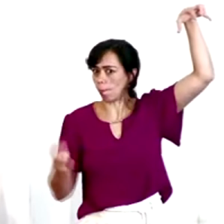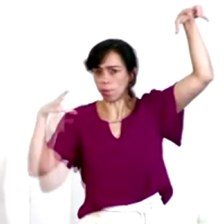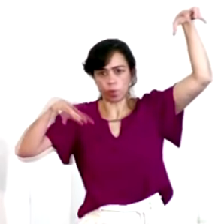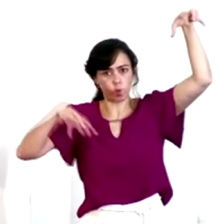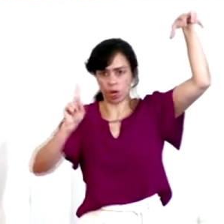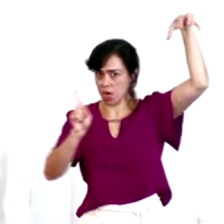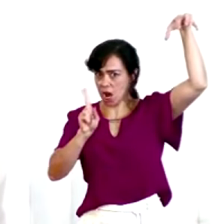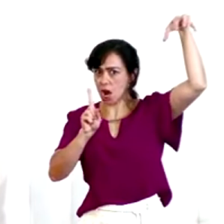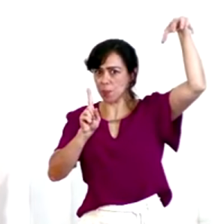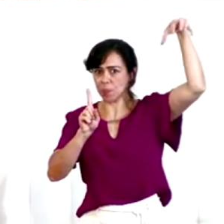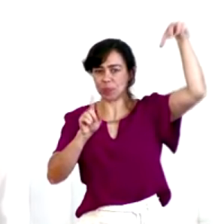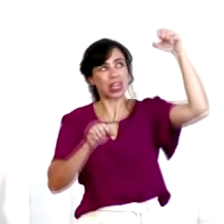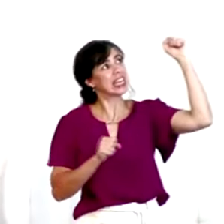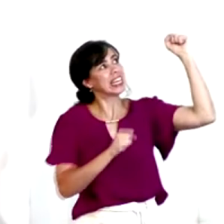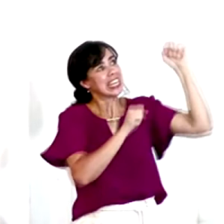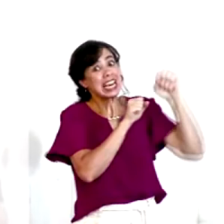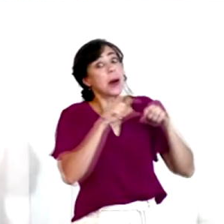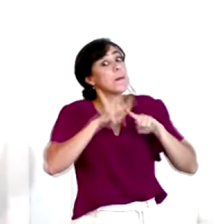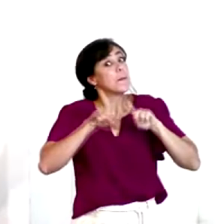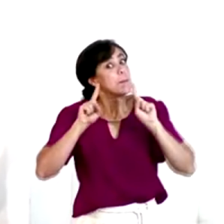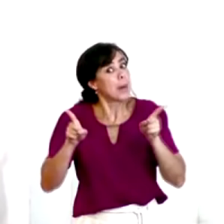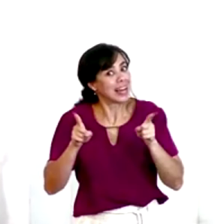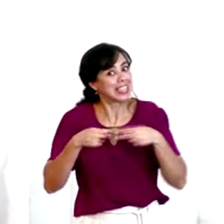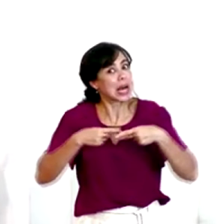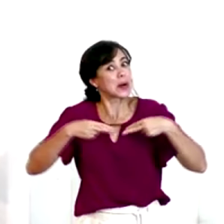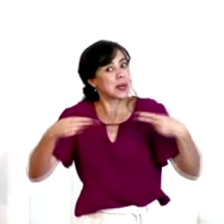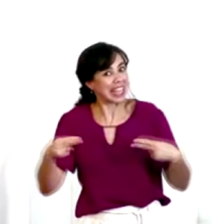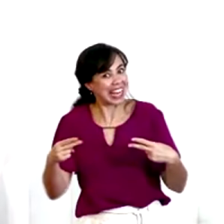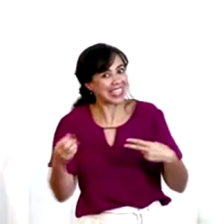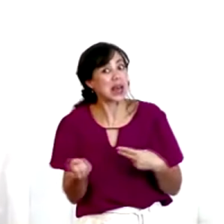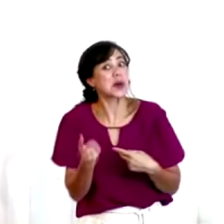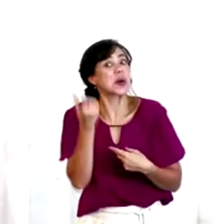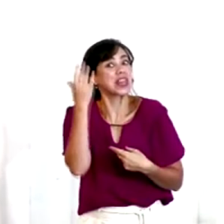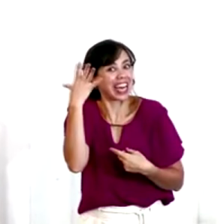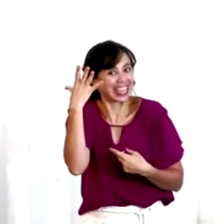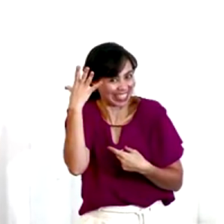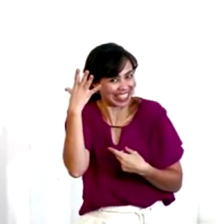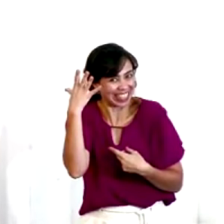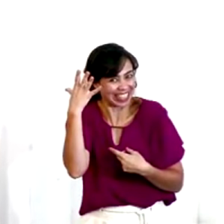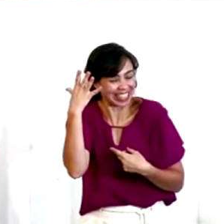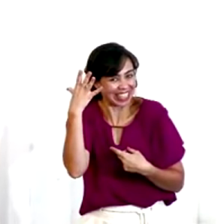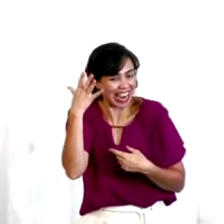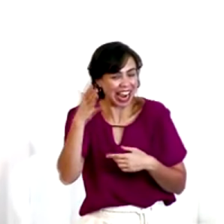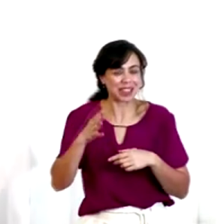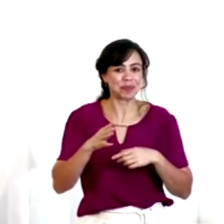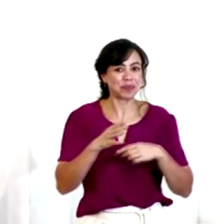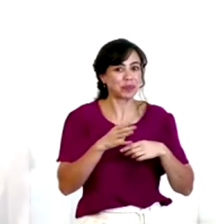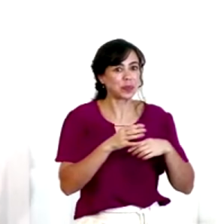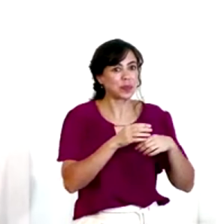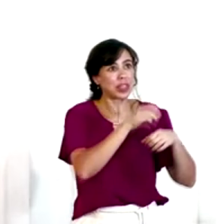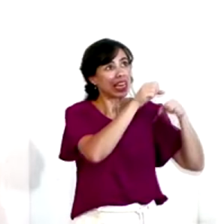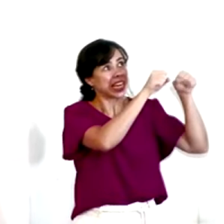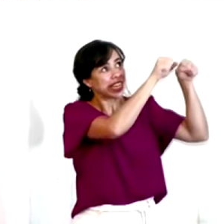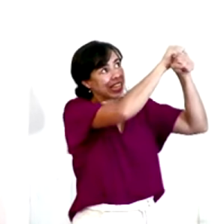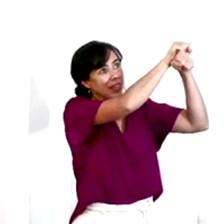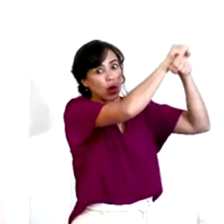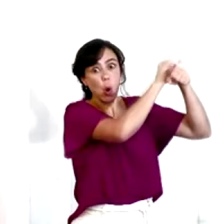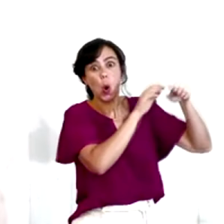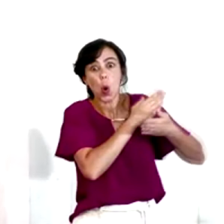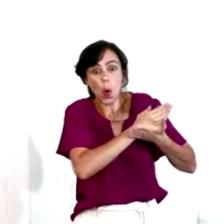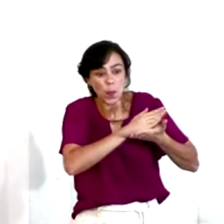Ele diz: Senhor, assim como as torrentes do Negueb trazem vida a esta região seca e árida,